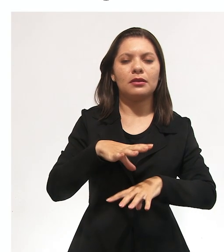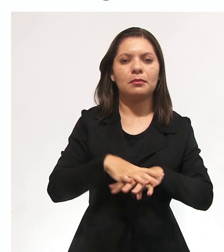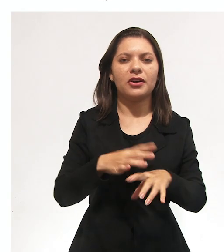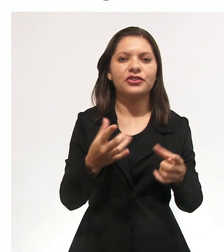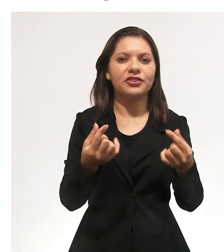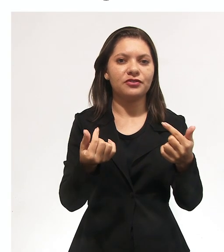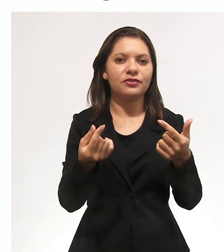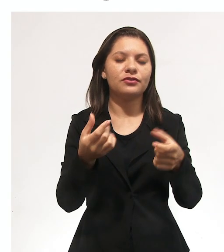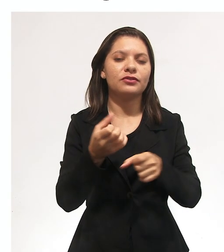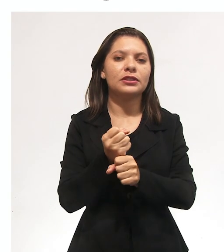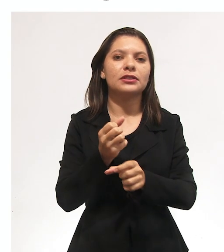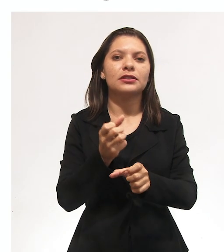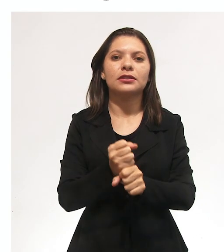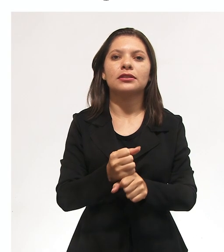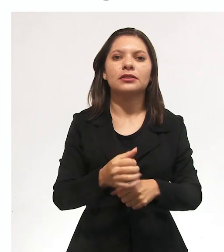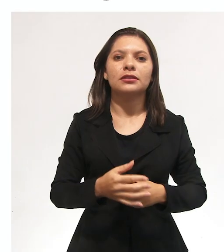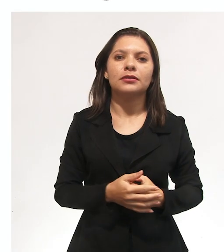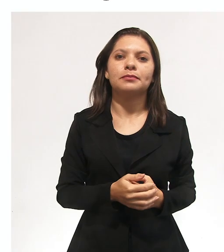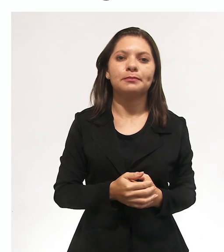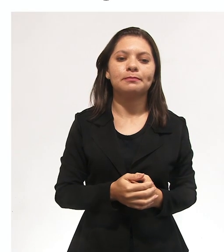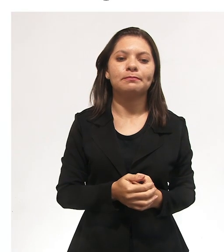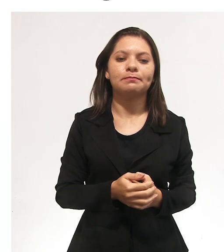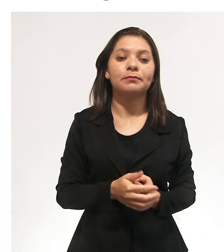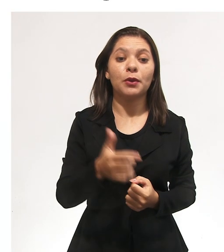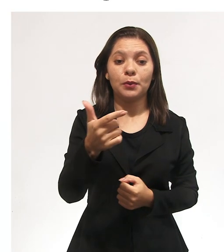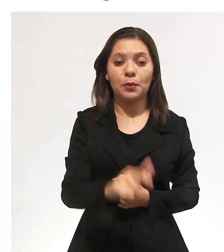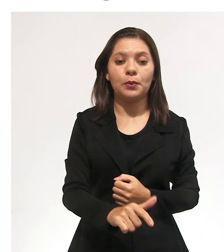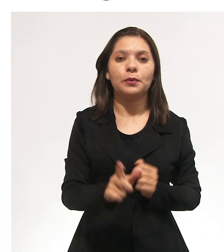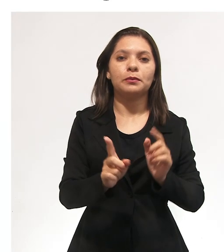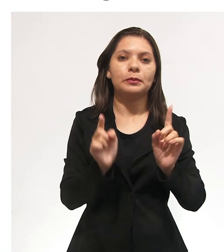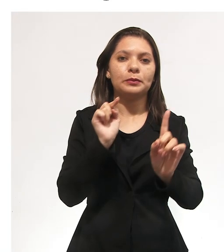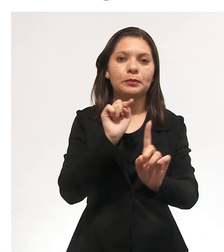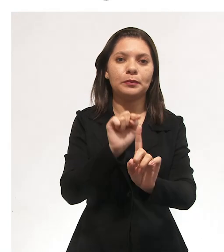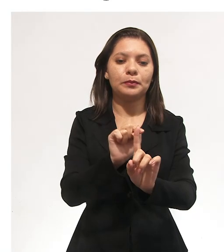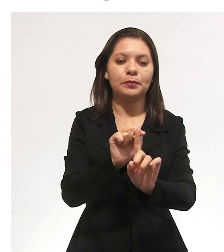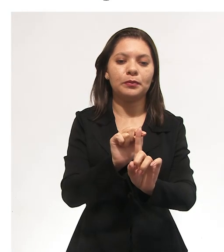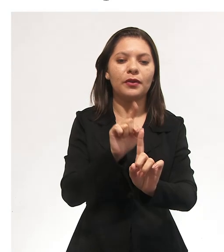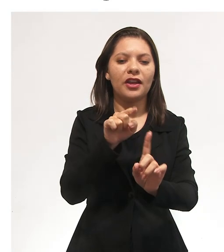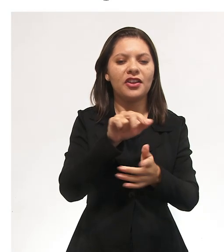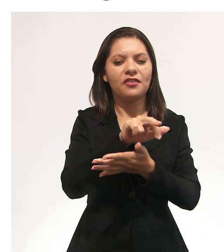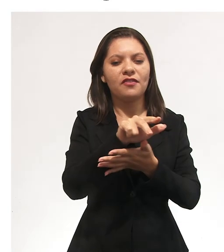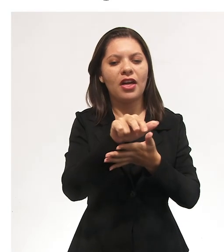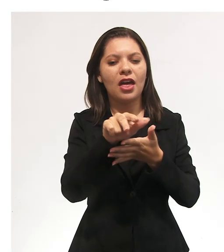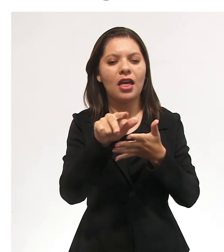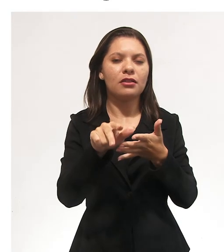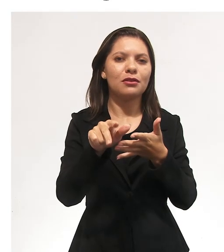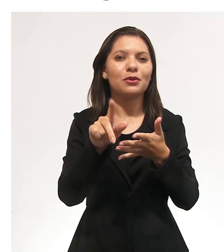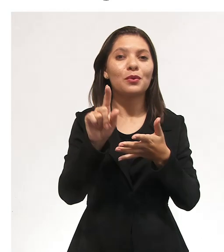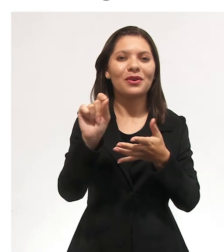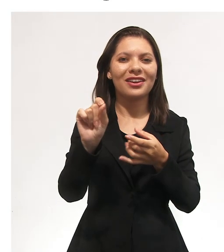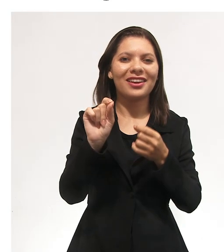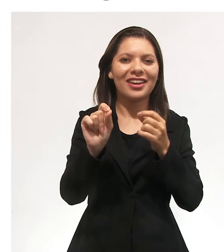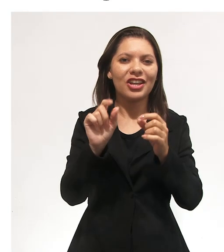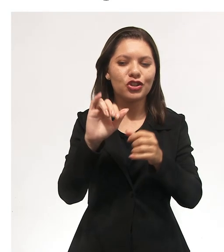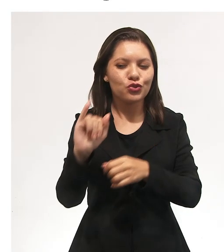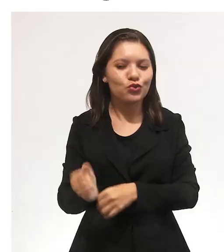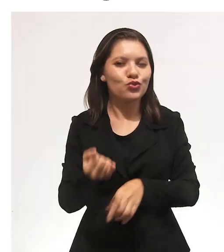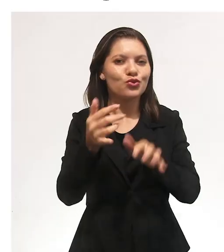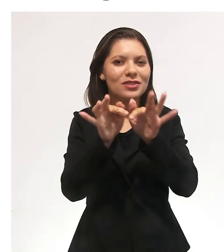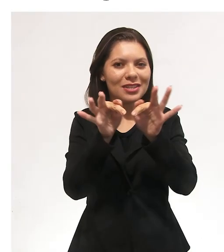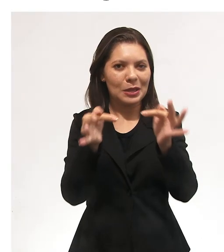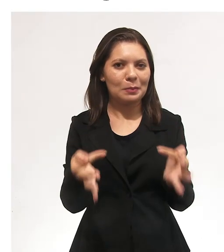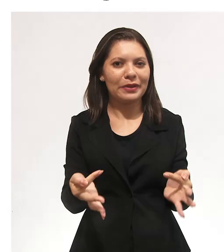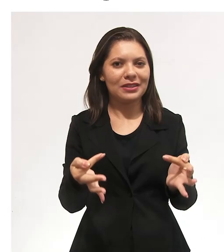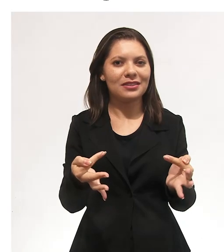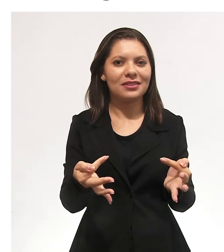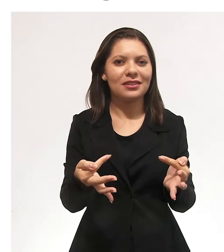financeira. E o terceiro objetivo é aplicar os regimes de capitalização simples